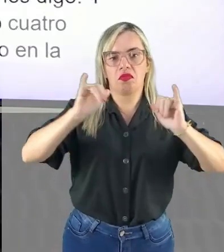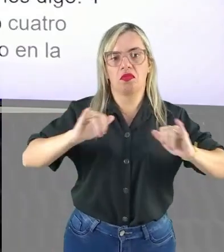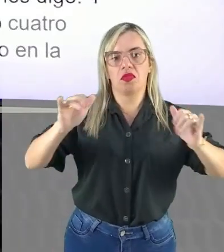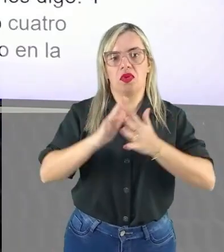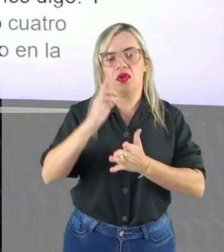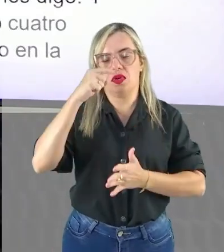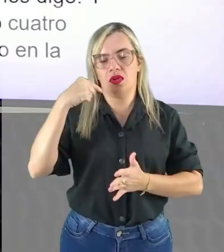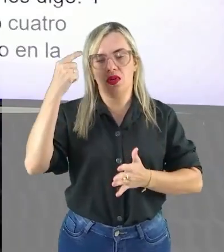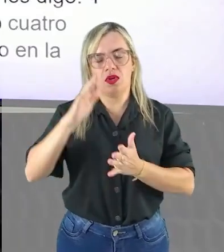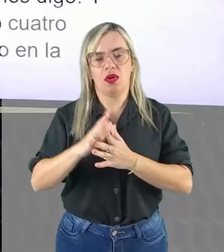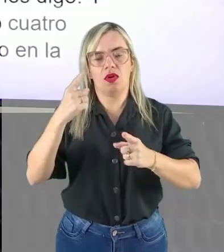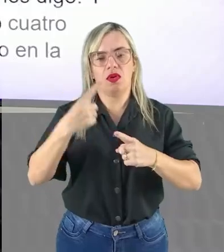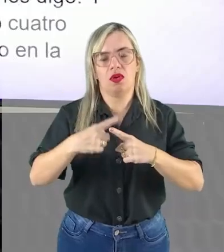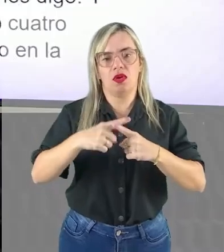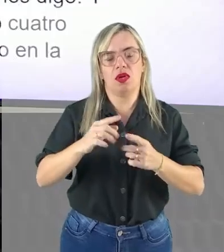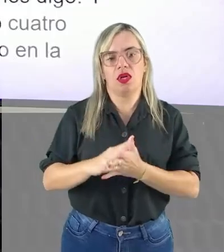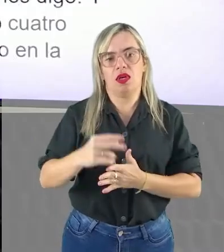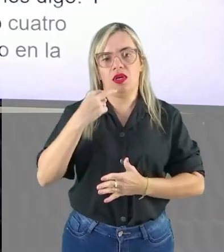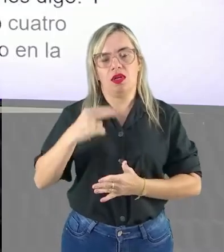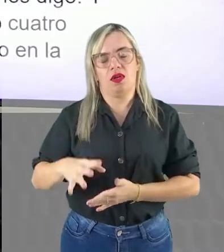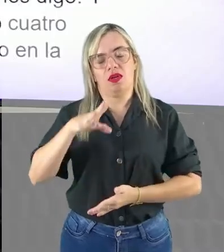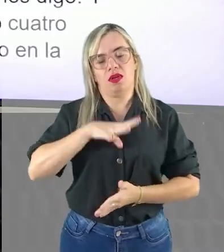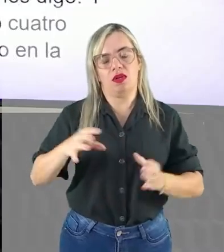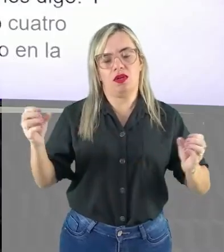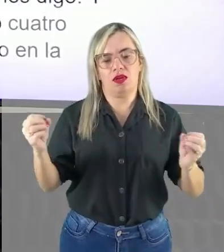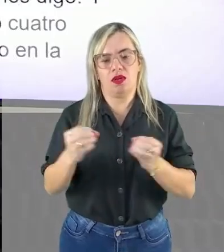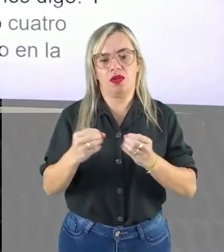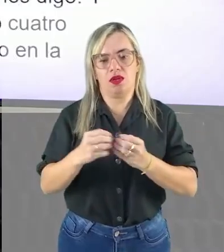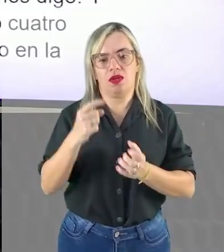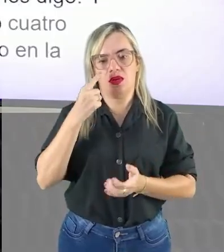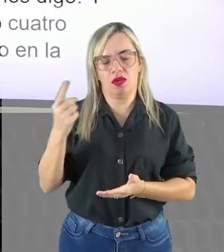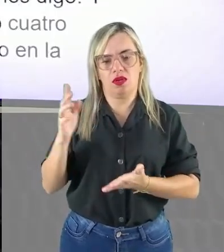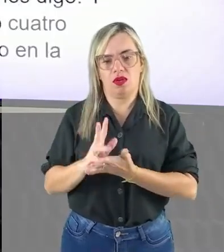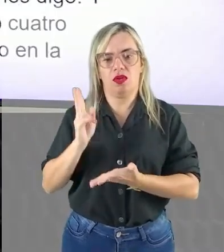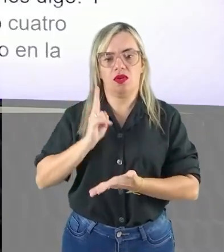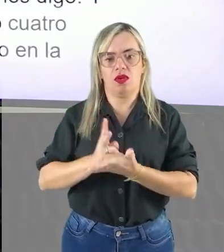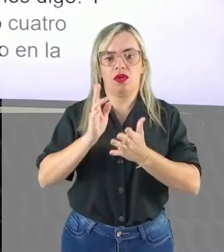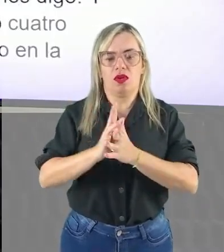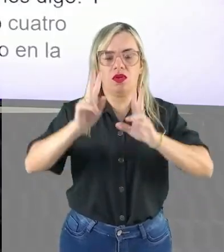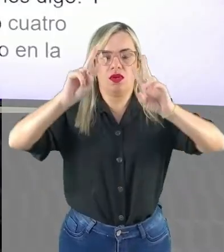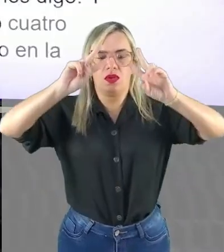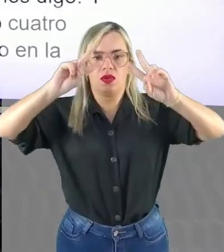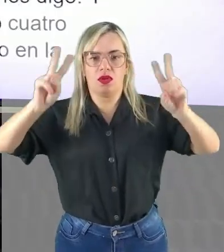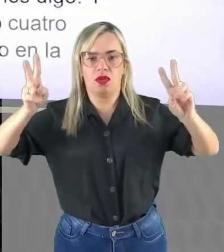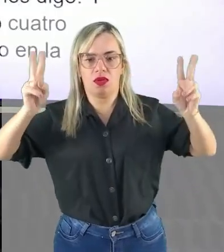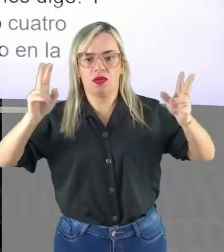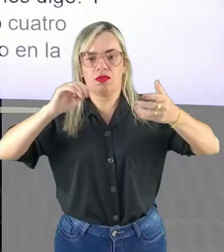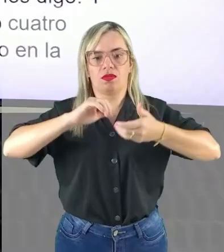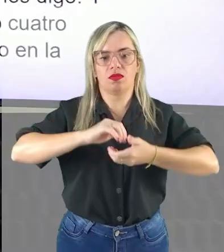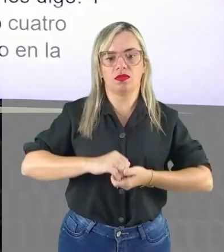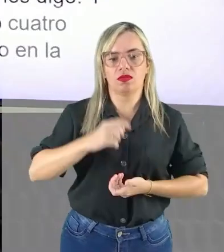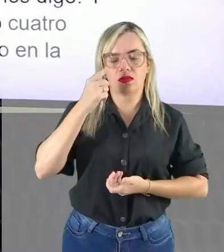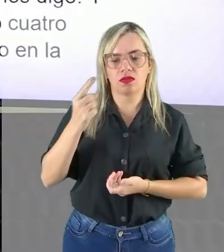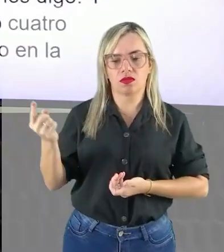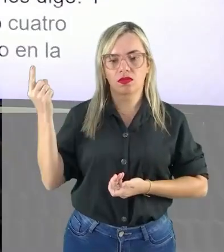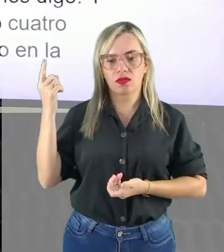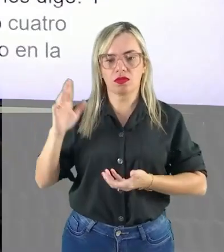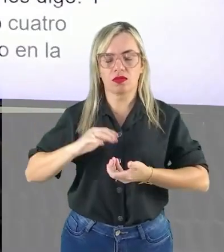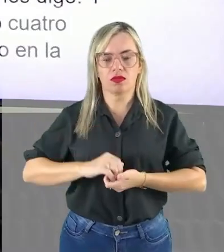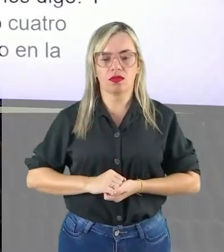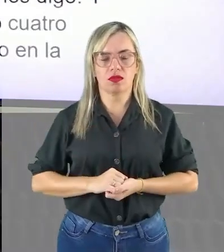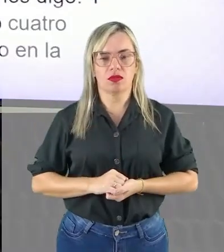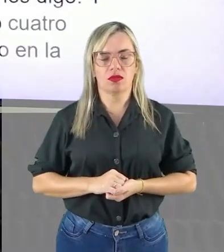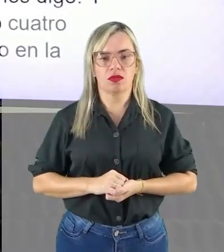muito próximo a ele, tá certo? Então a gente vai continuar dessa forma, com o título, Pequeno Hermano, não é isso?